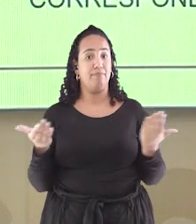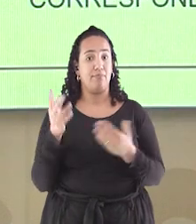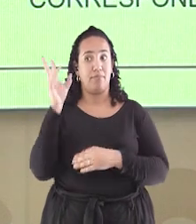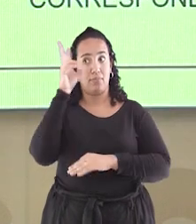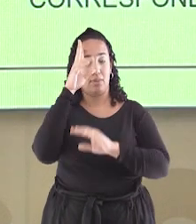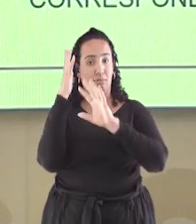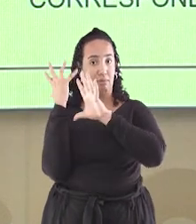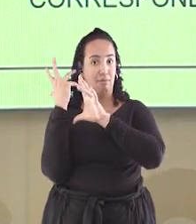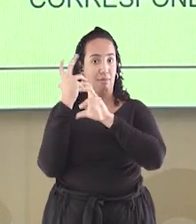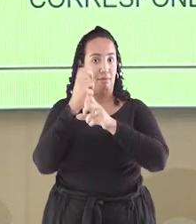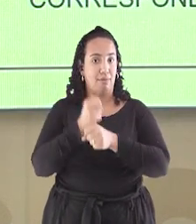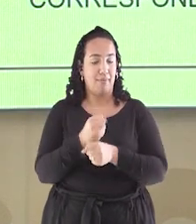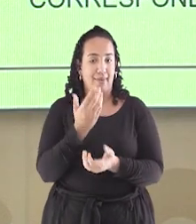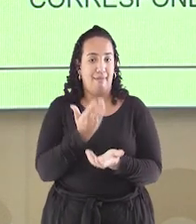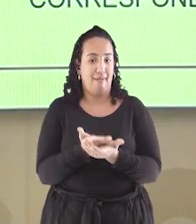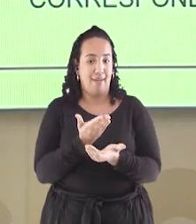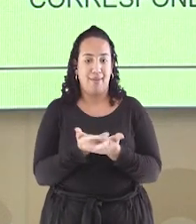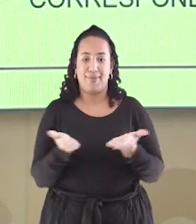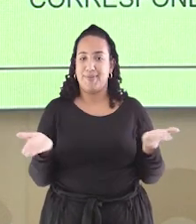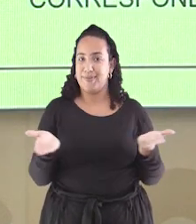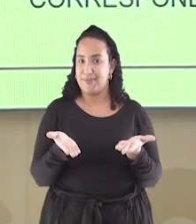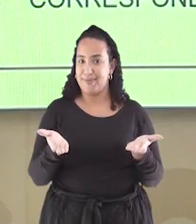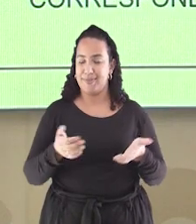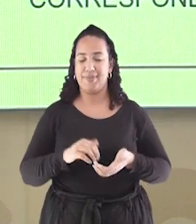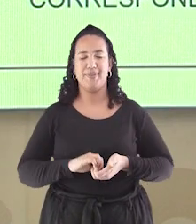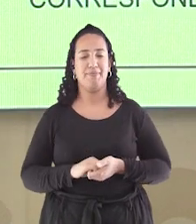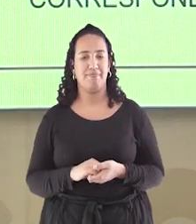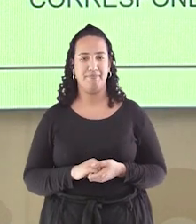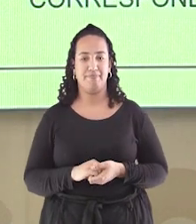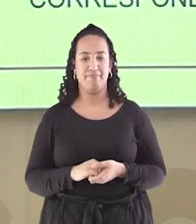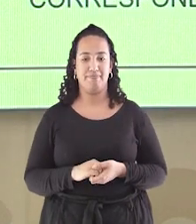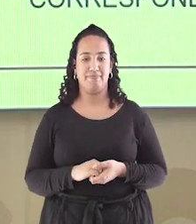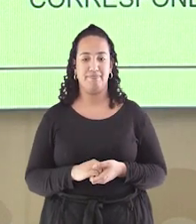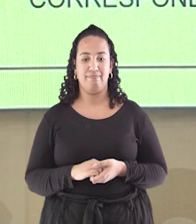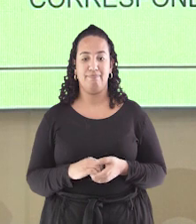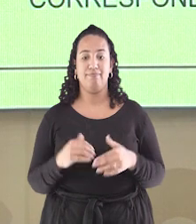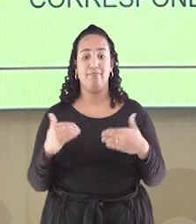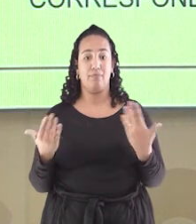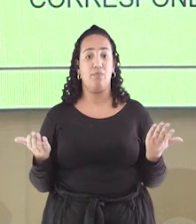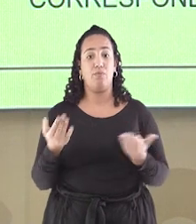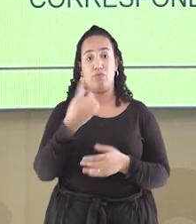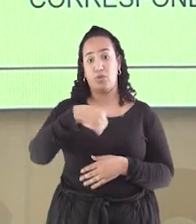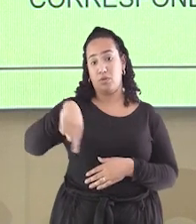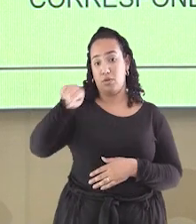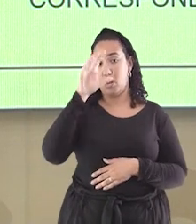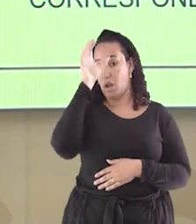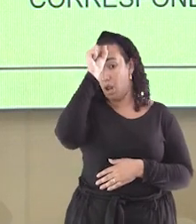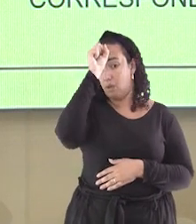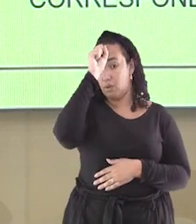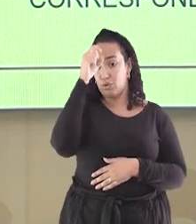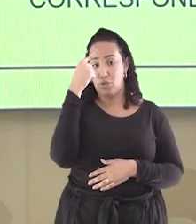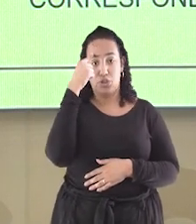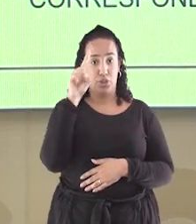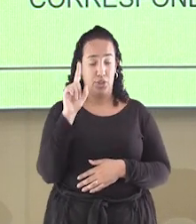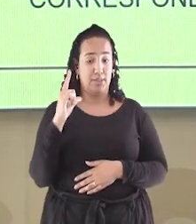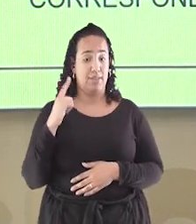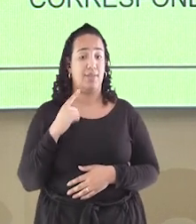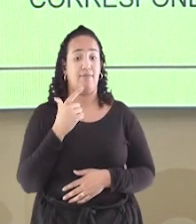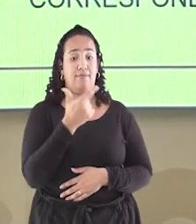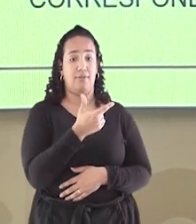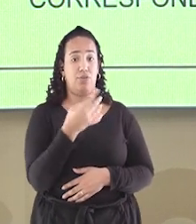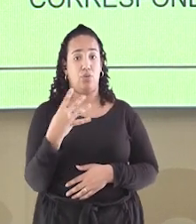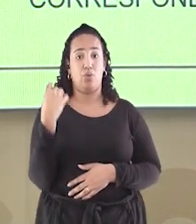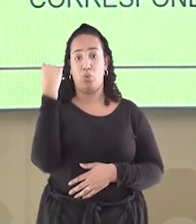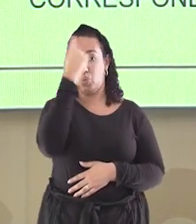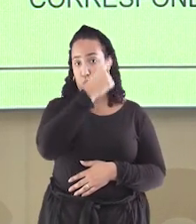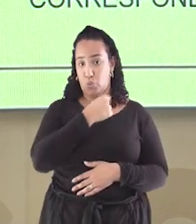vamos relembrar o que vimos na nossa aula de hoje? Aprendemos que Um dia é formado por 24